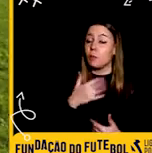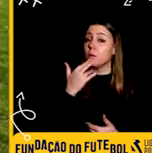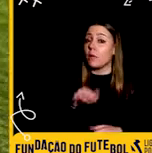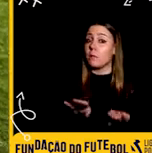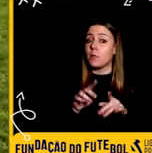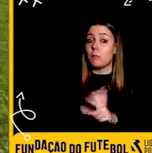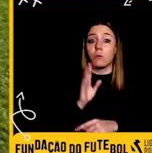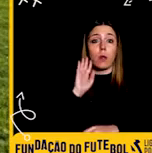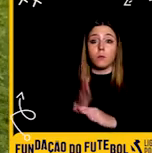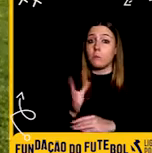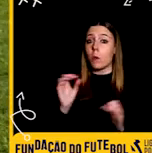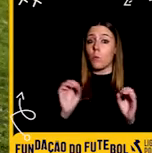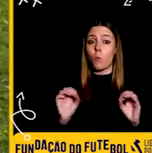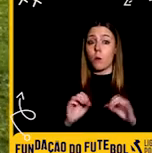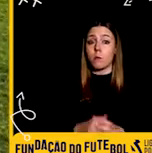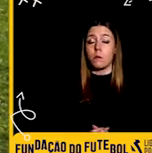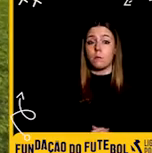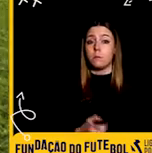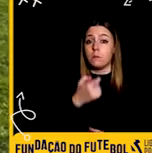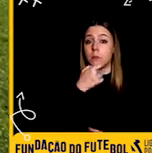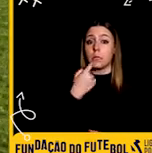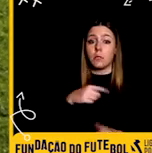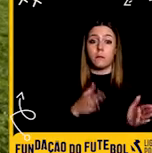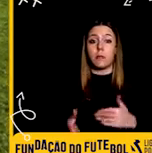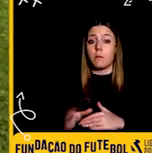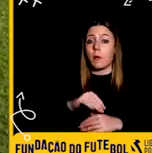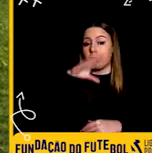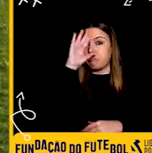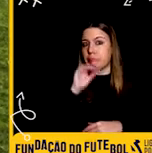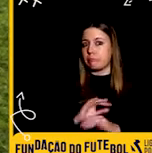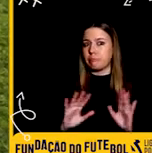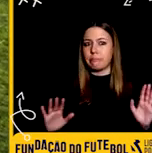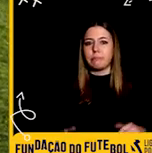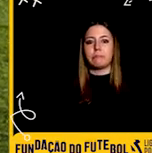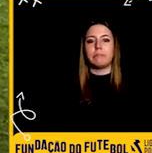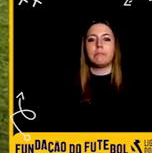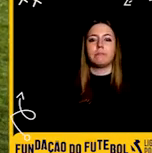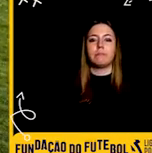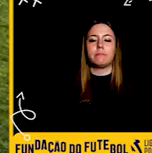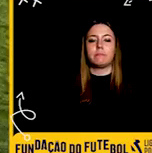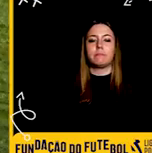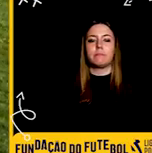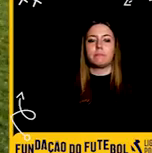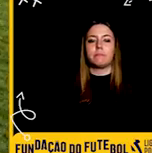tentar empatar isto. Porque é a última, não tenho mais. Só se depois houver aqui uma ronda extra, não sei o que é que está a preparar. Deixa ver.